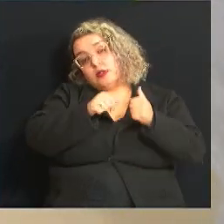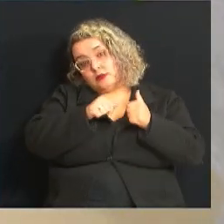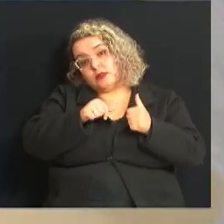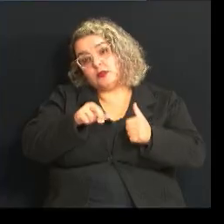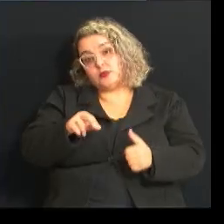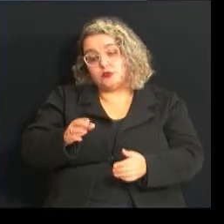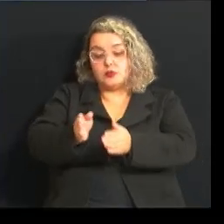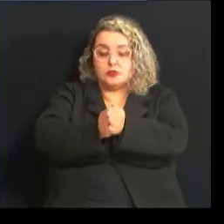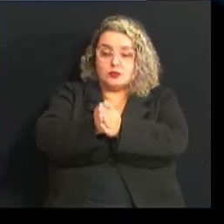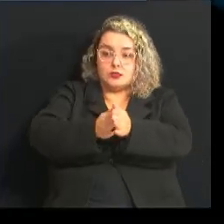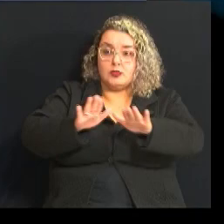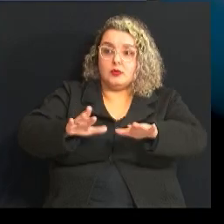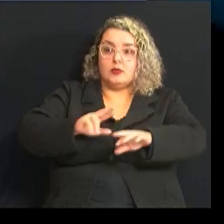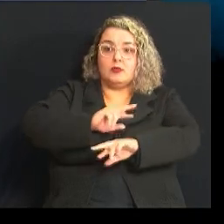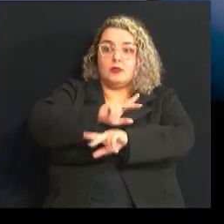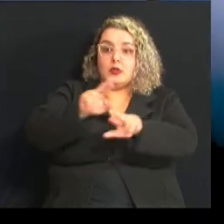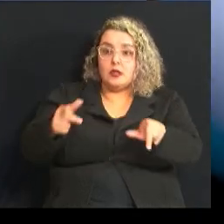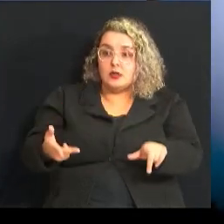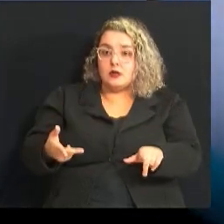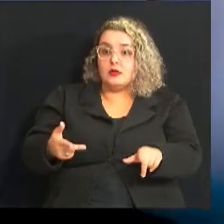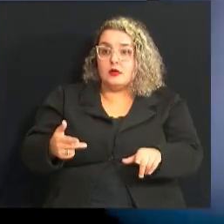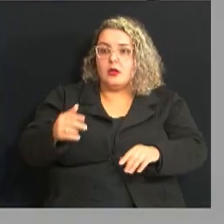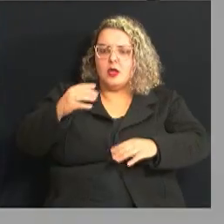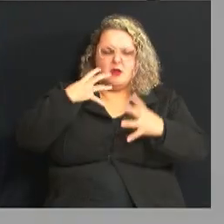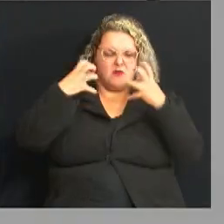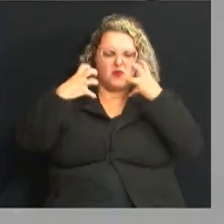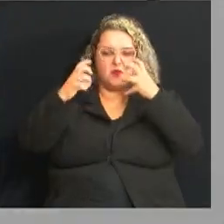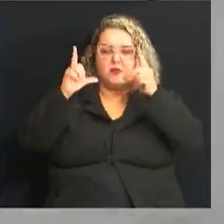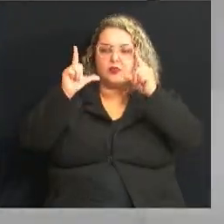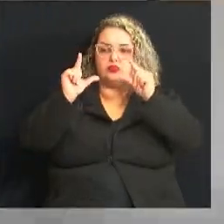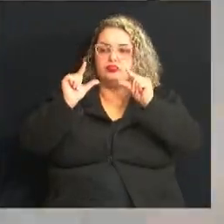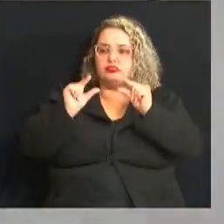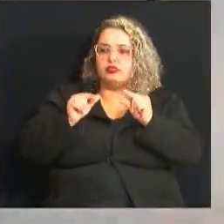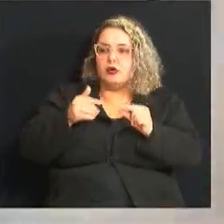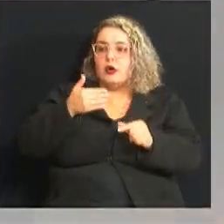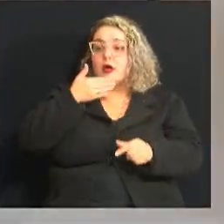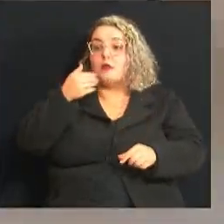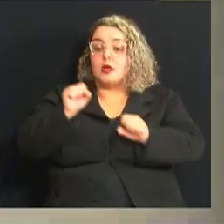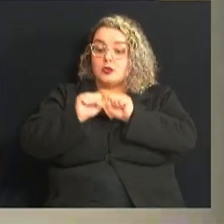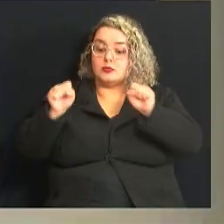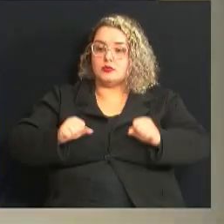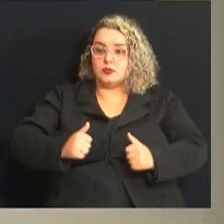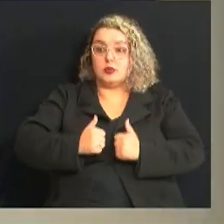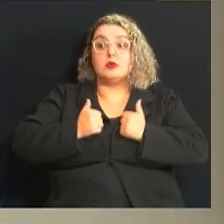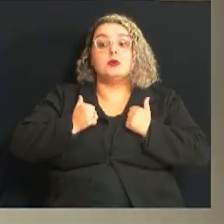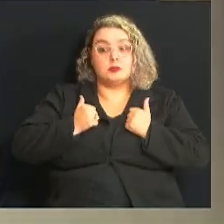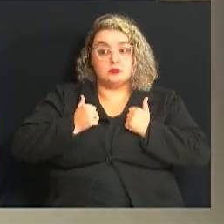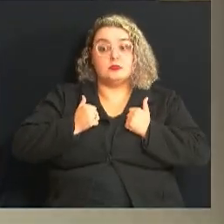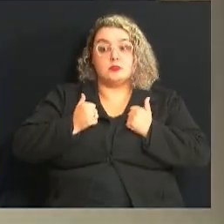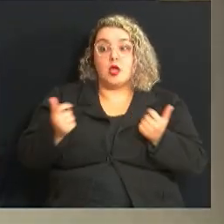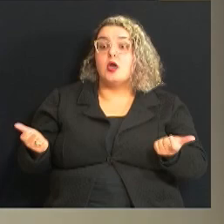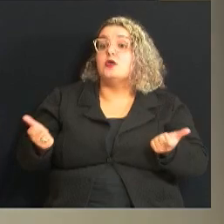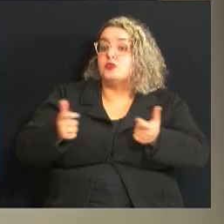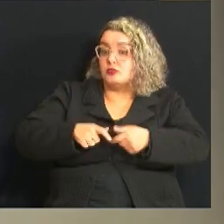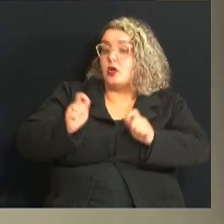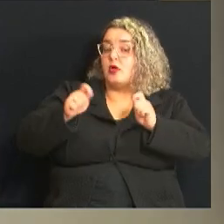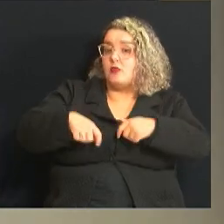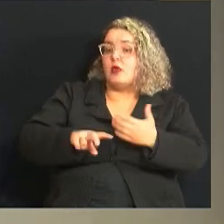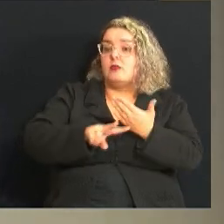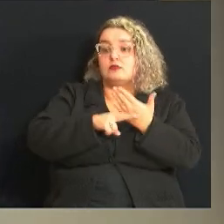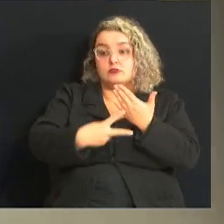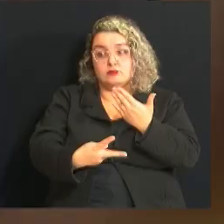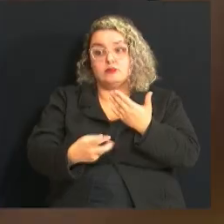várias, como redução dos níveis de estresse, melhora no sistema imunológico, diminuição dos efeitos colaterais